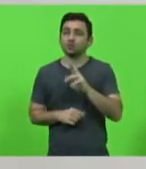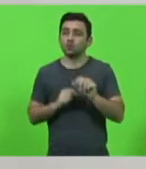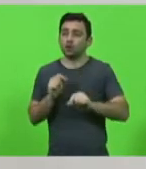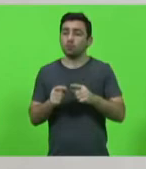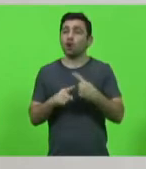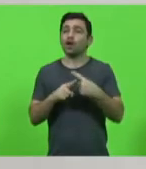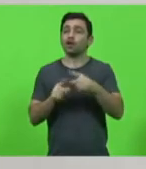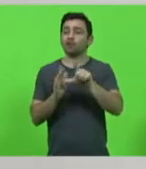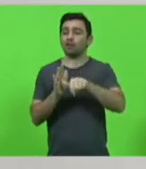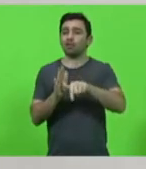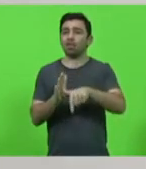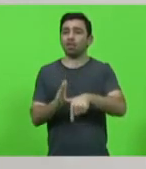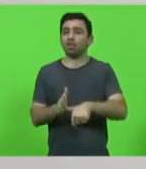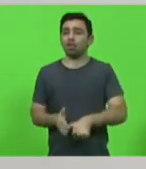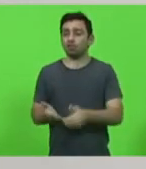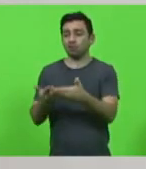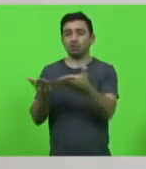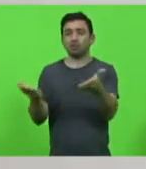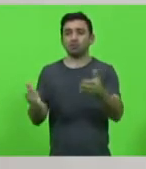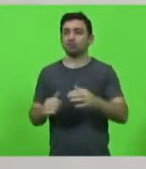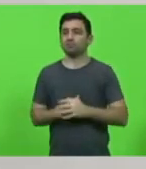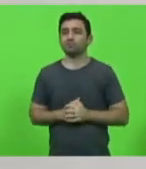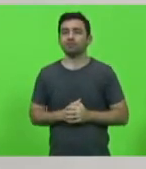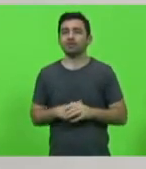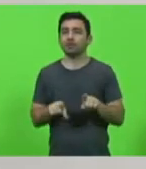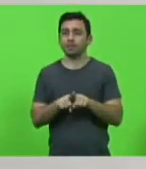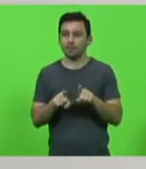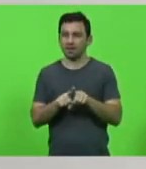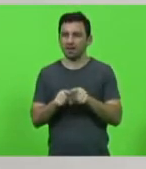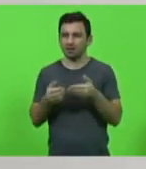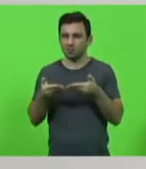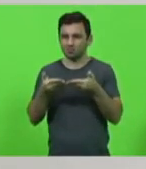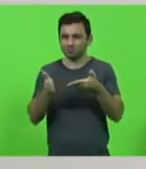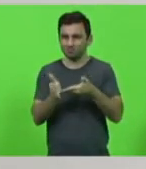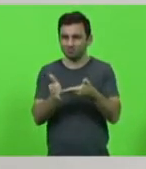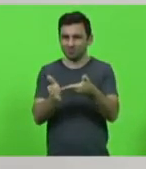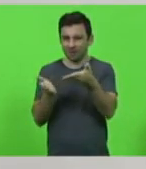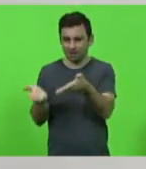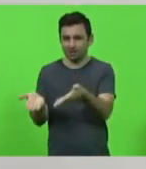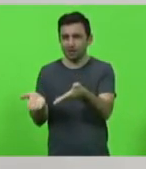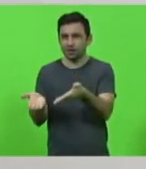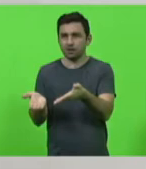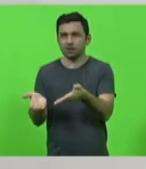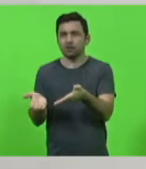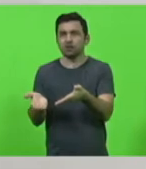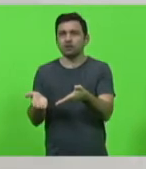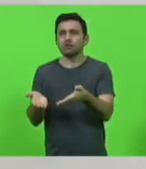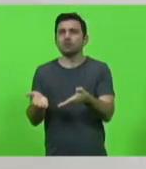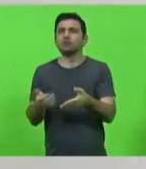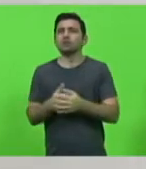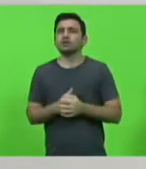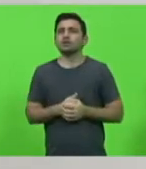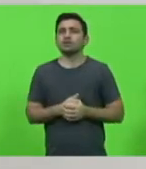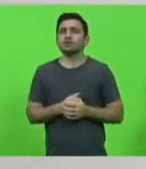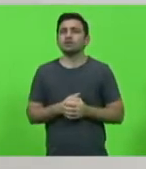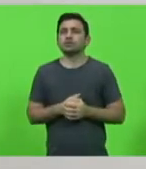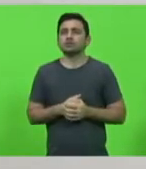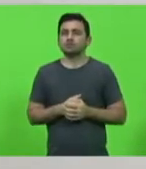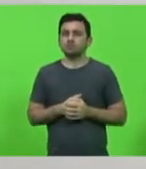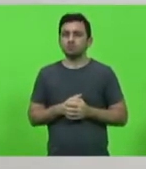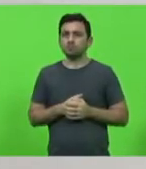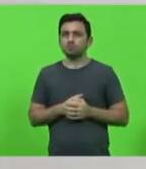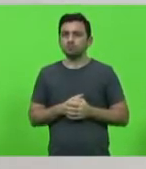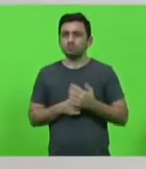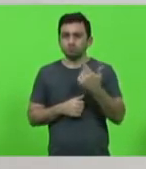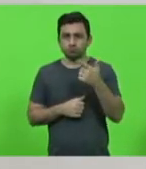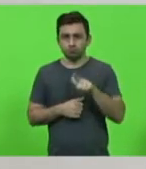atrasos. Segundo o Porto de São Francisco, eles não são recorrentes. Então, existe aí uma... Nós vamos ter que,